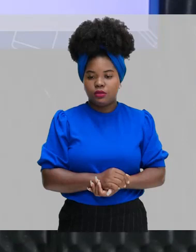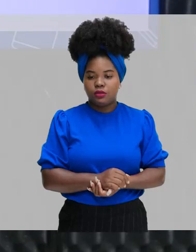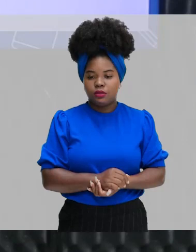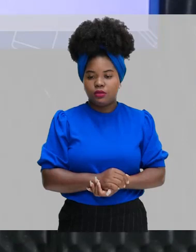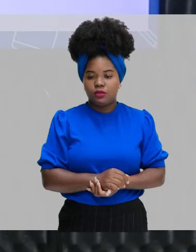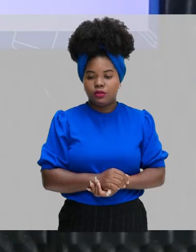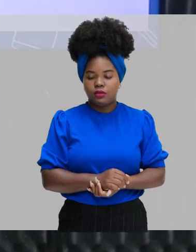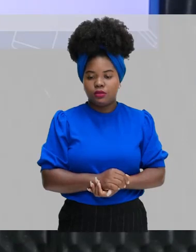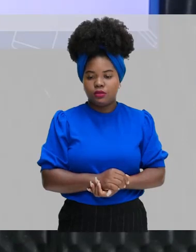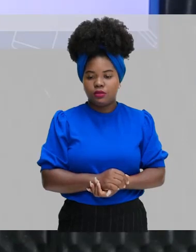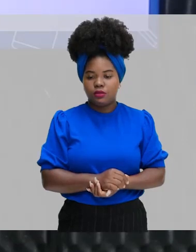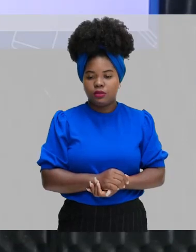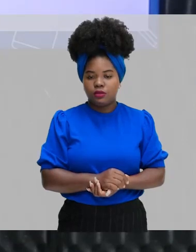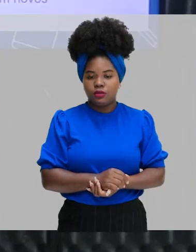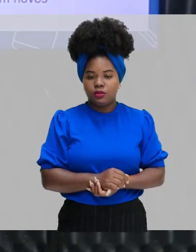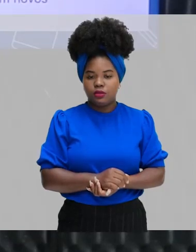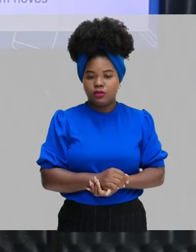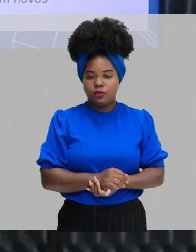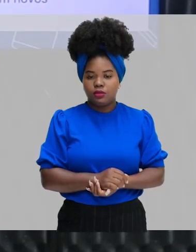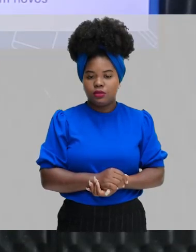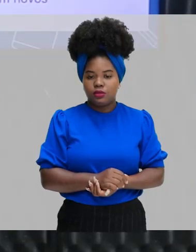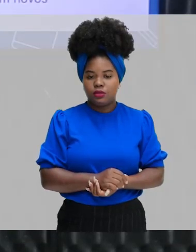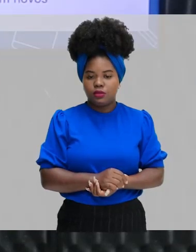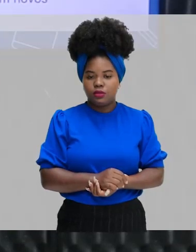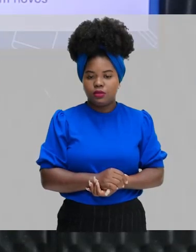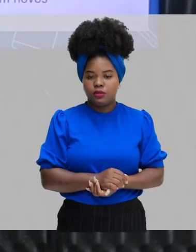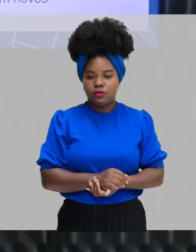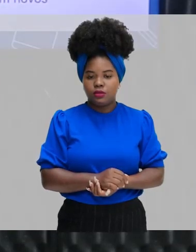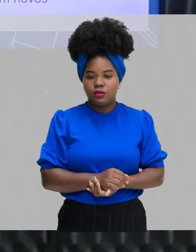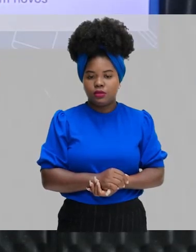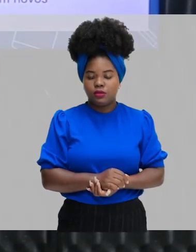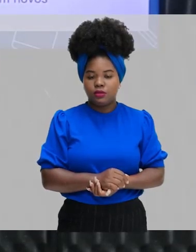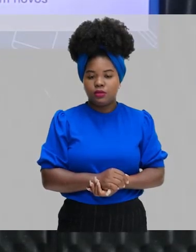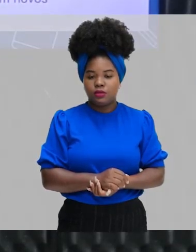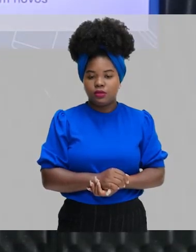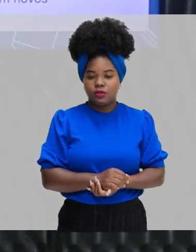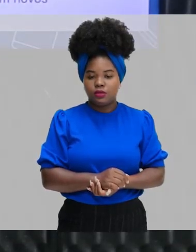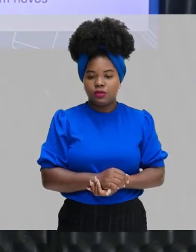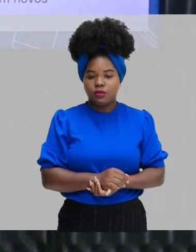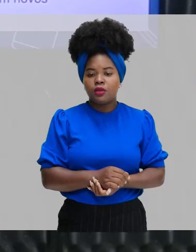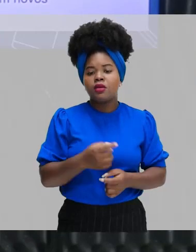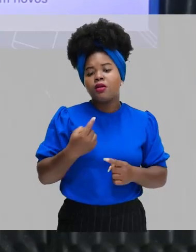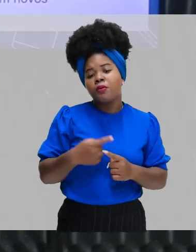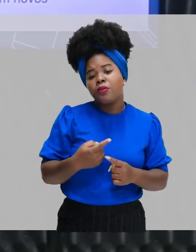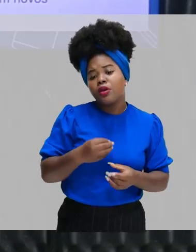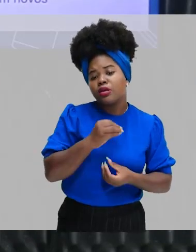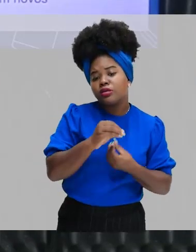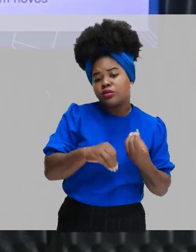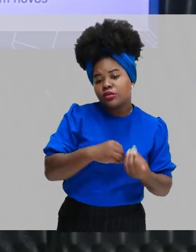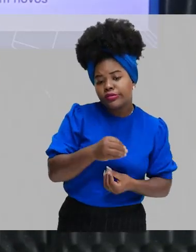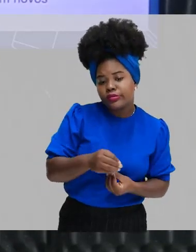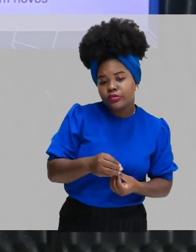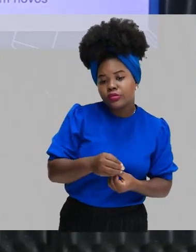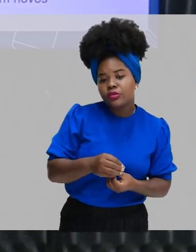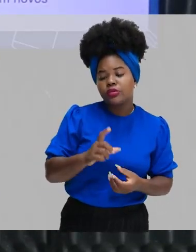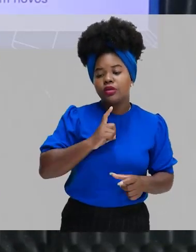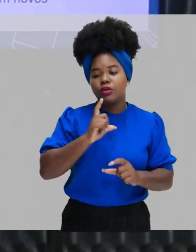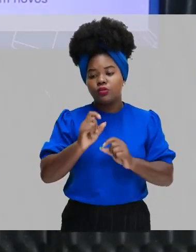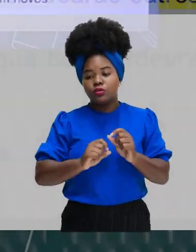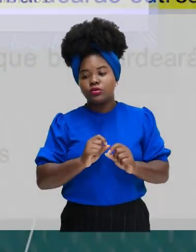cadeia por quê Olha só por quê Por que que essa reação é dita em